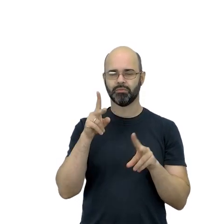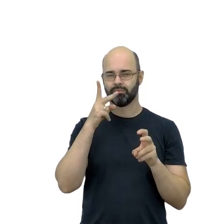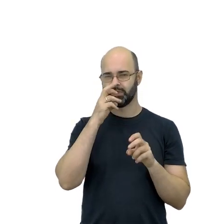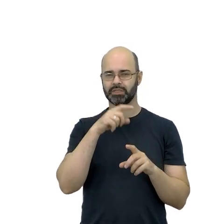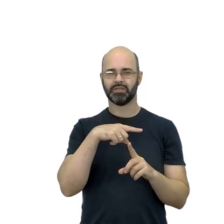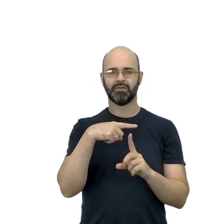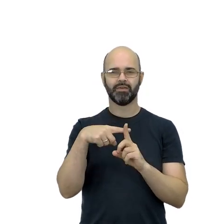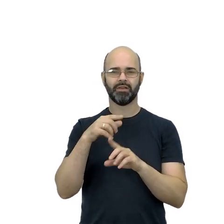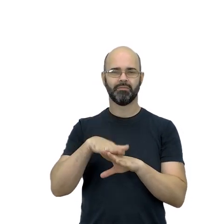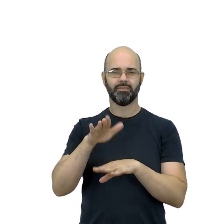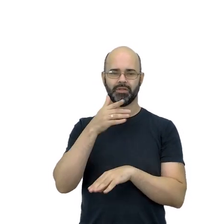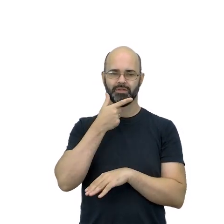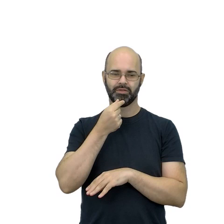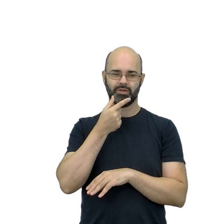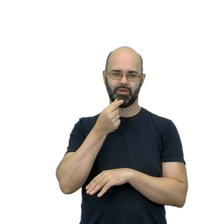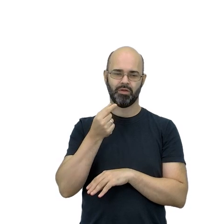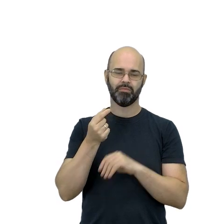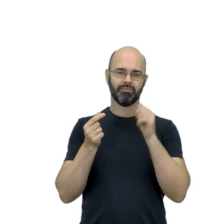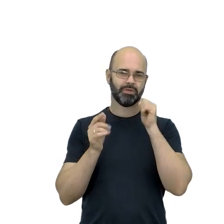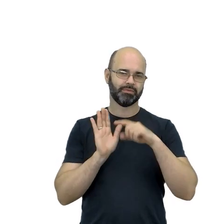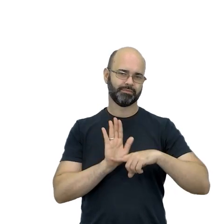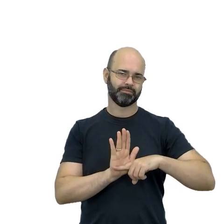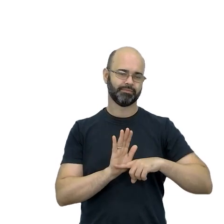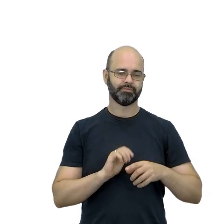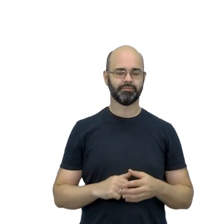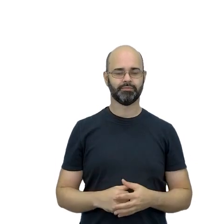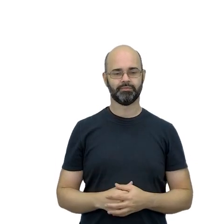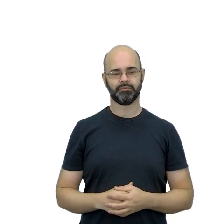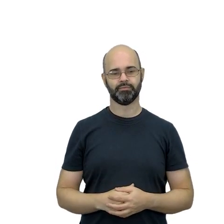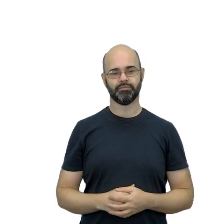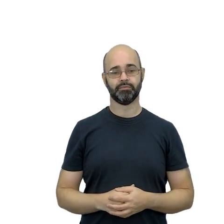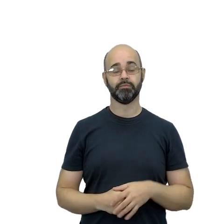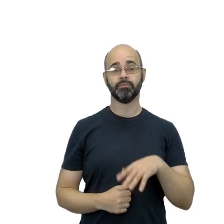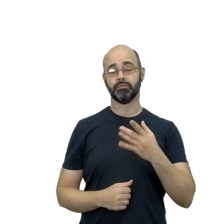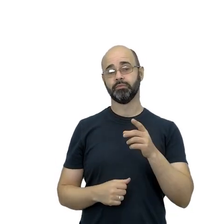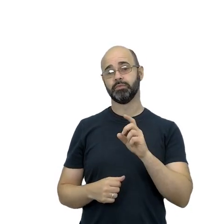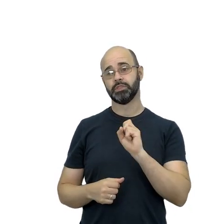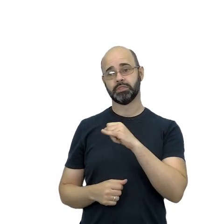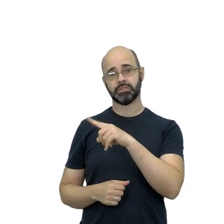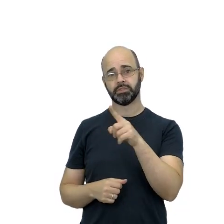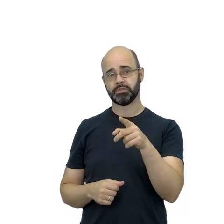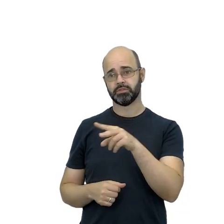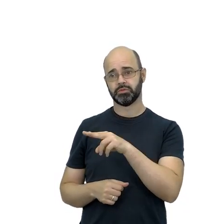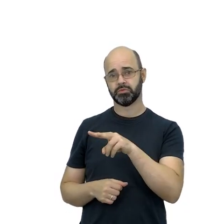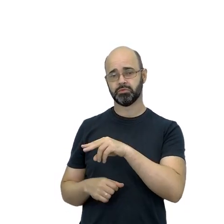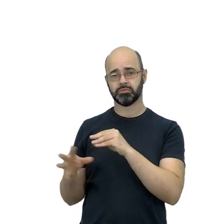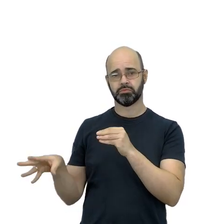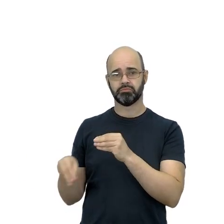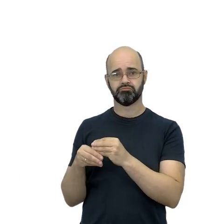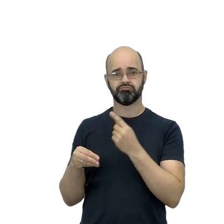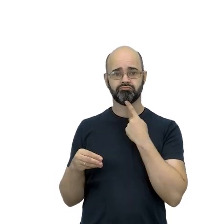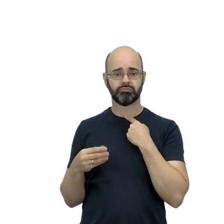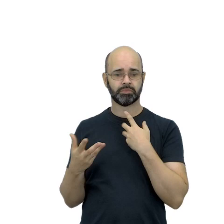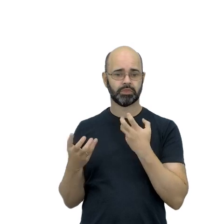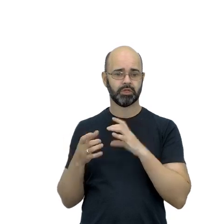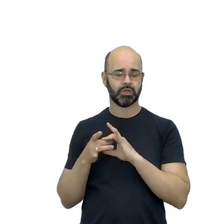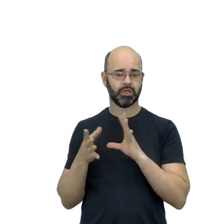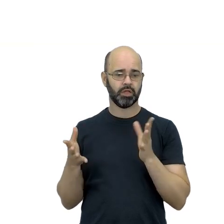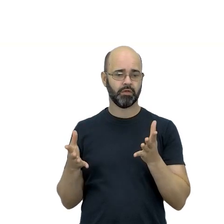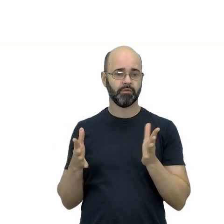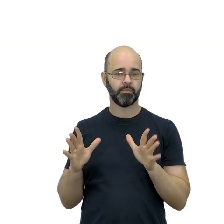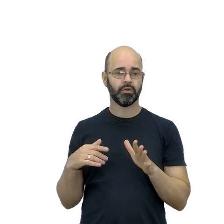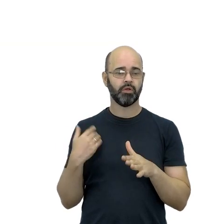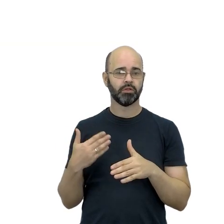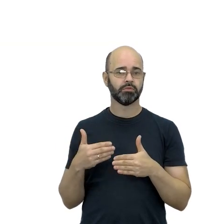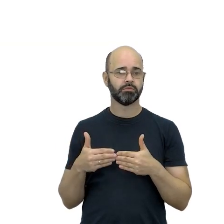vou pedir para que, se necessário, a Márcia ou a Vanusa complemente, mas que elas já vamos dando aí entrada